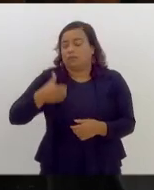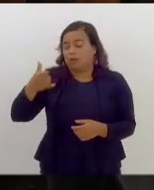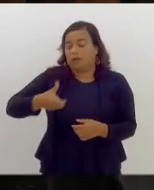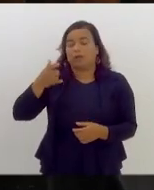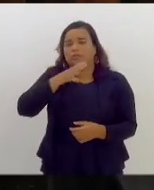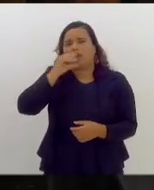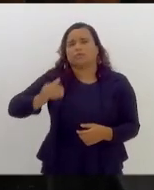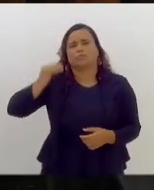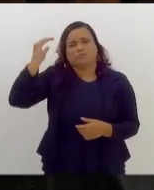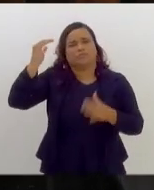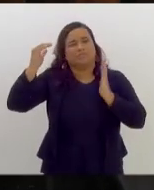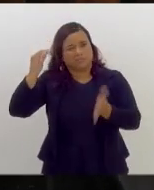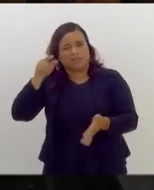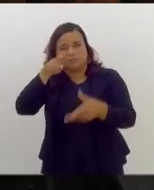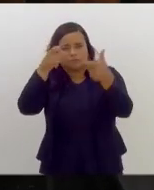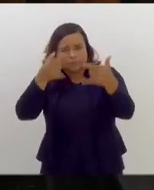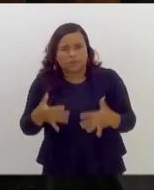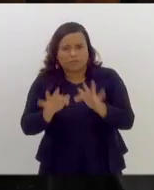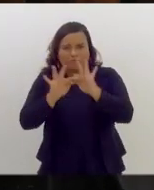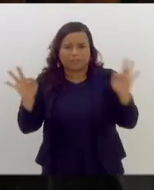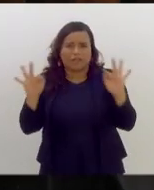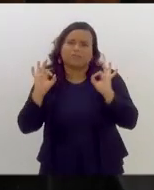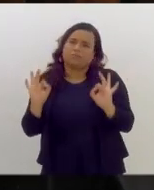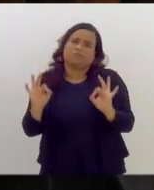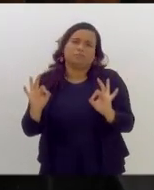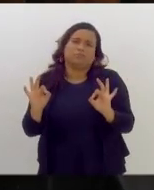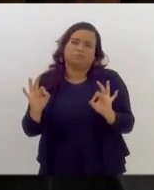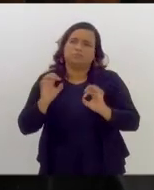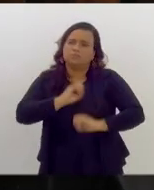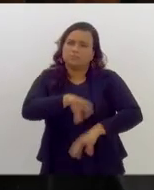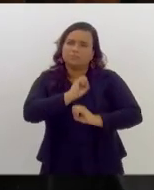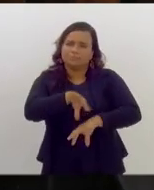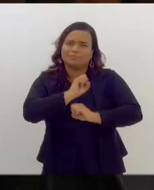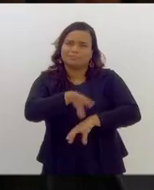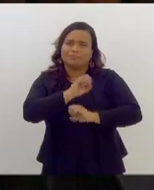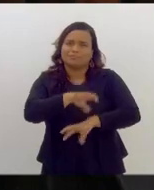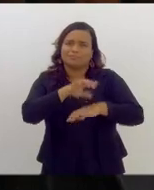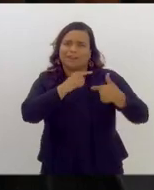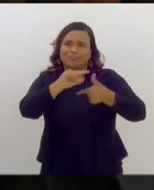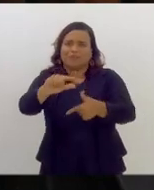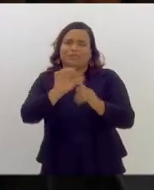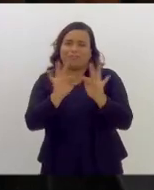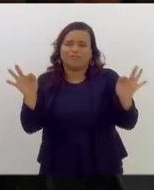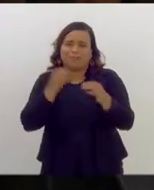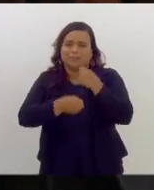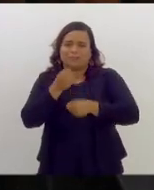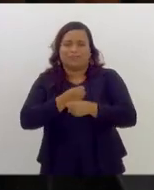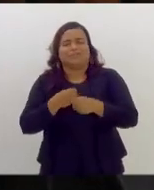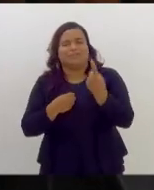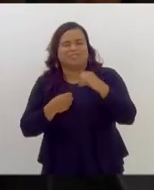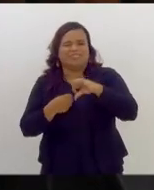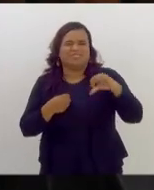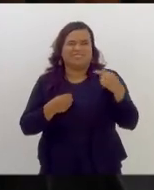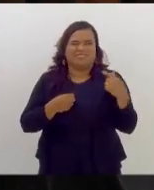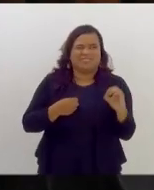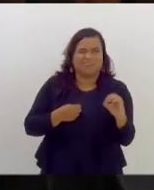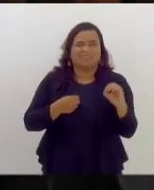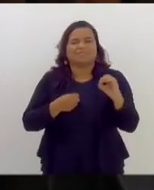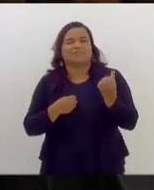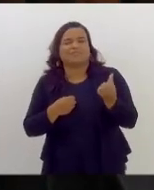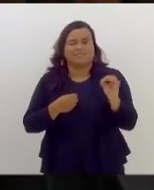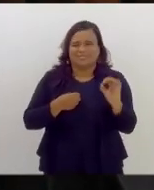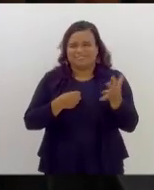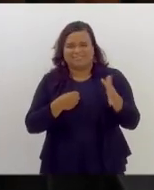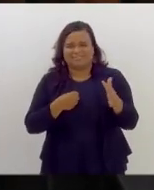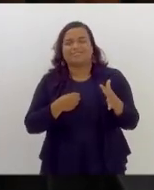aqui uma frase clássica da alfabetização dos anos 60, dos anos 70, vovô Viuaúva. Tem muita gente que teve que